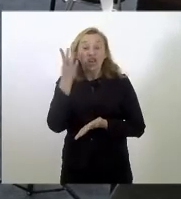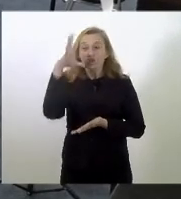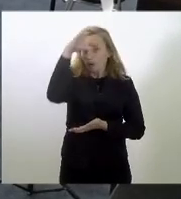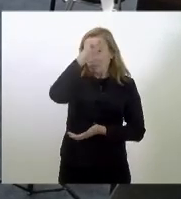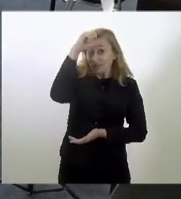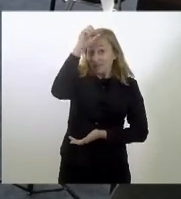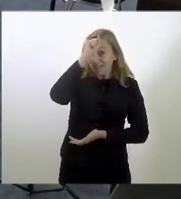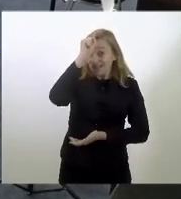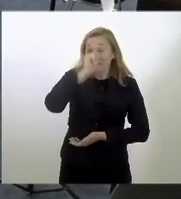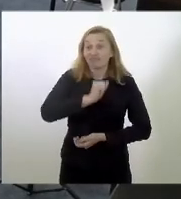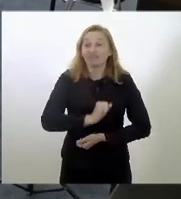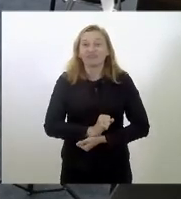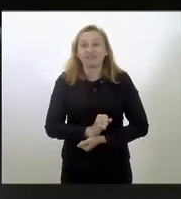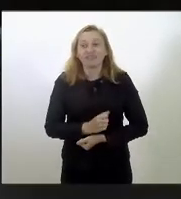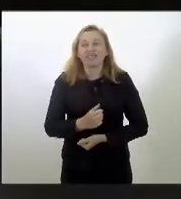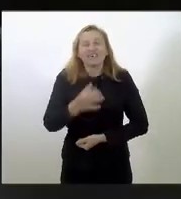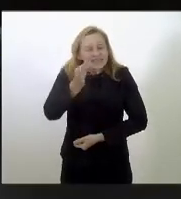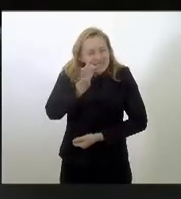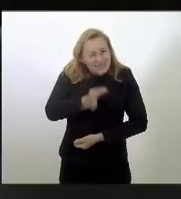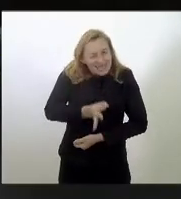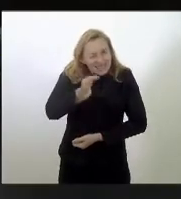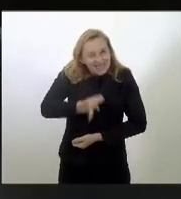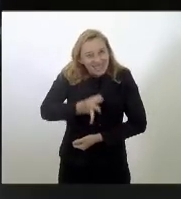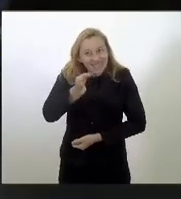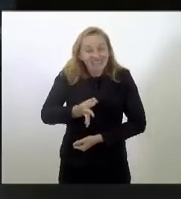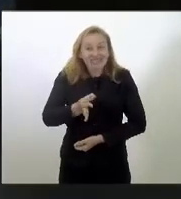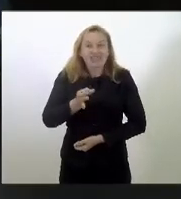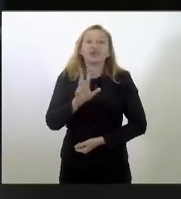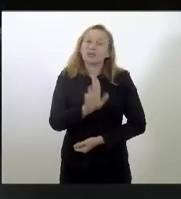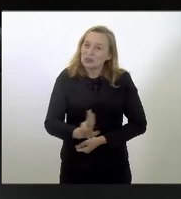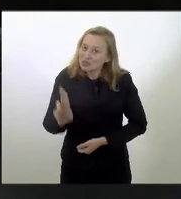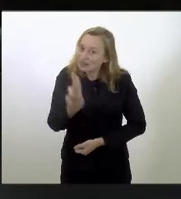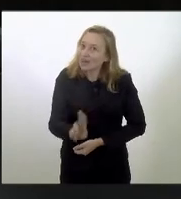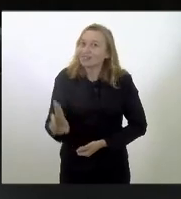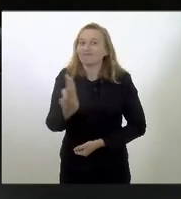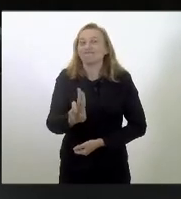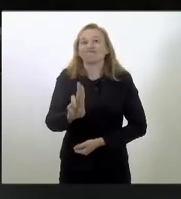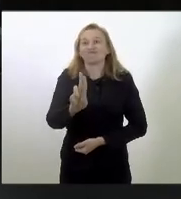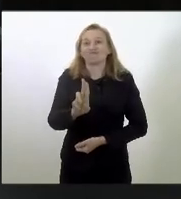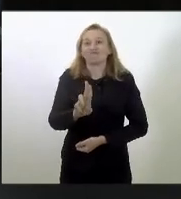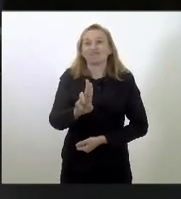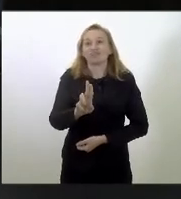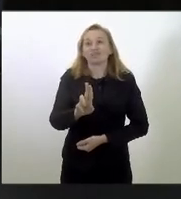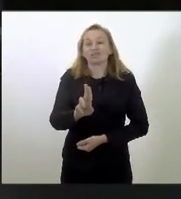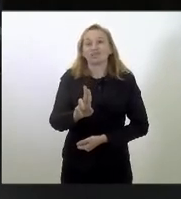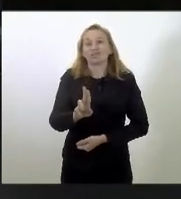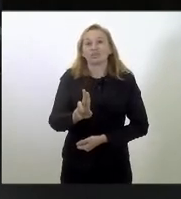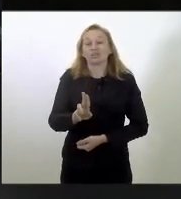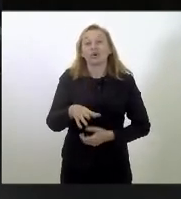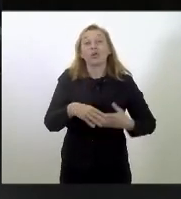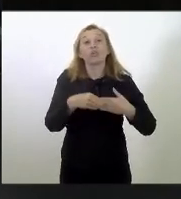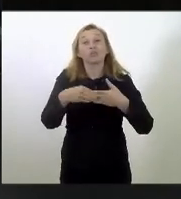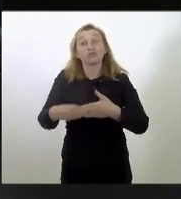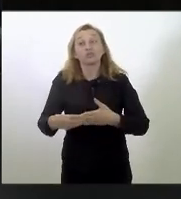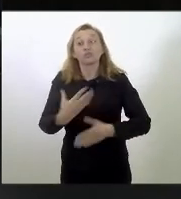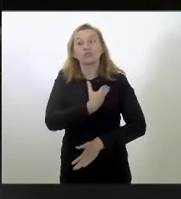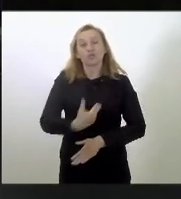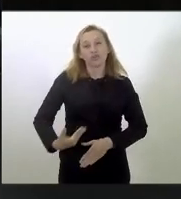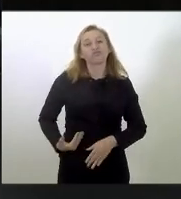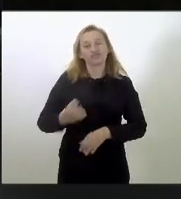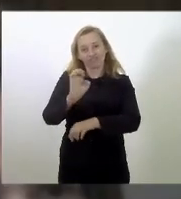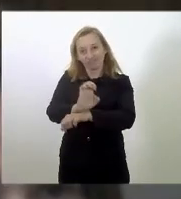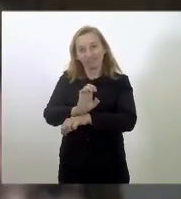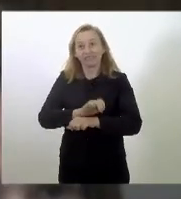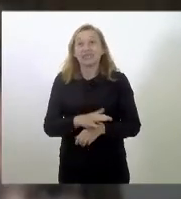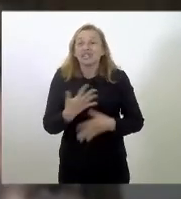aprendizado, eu com certeza tenho utilizado ele na condução do governo do Estado.